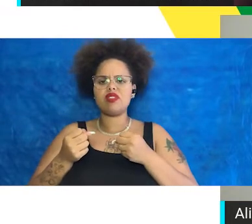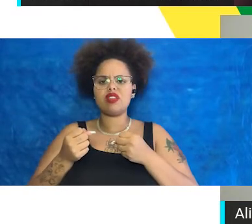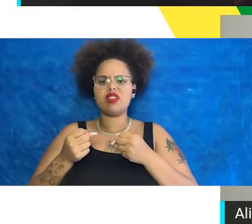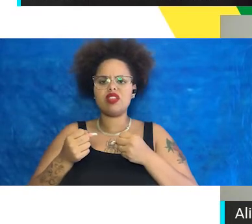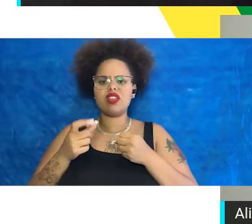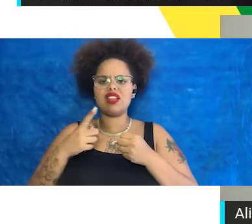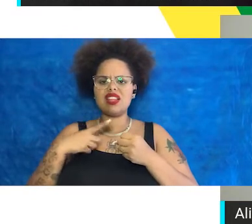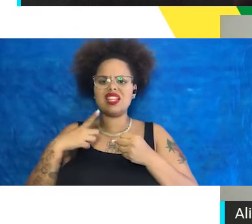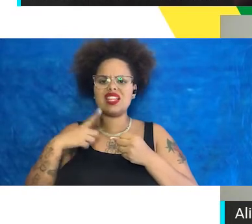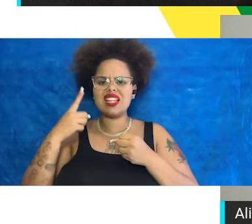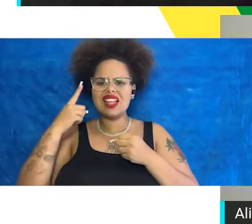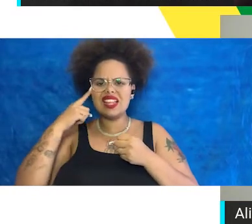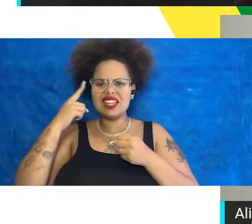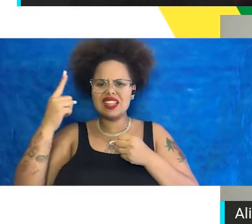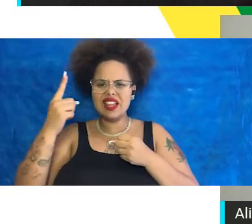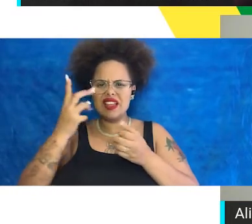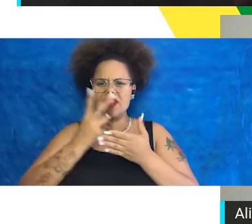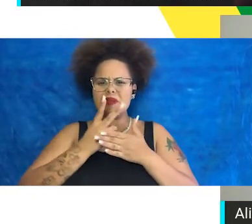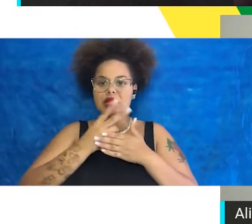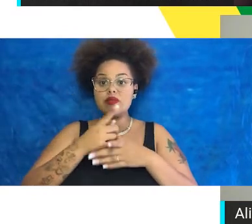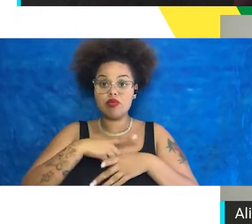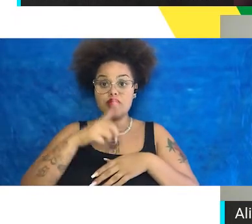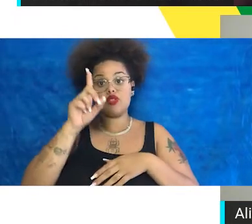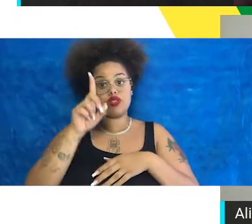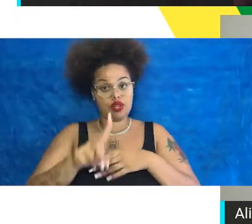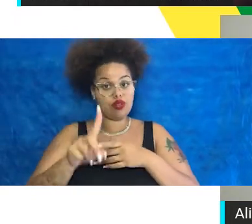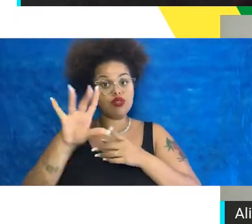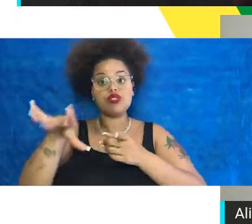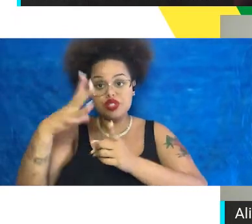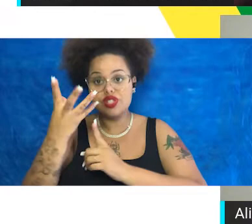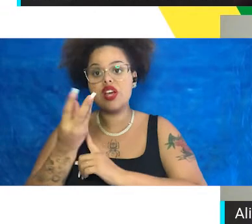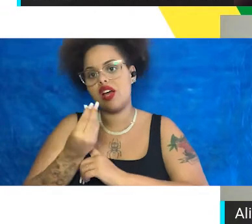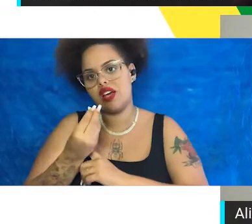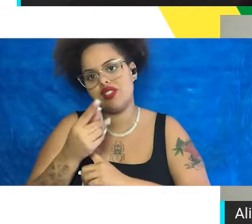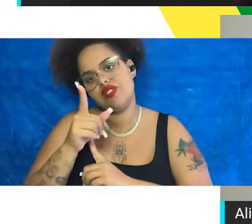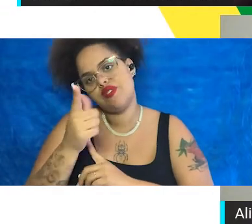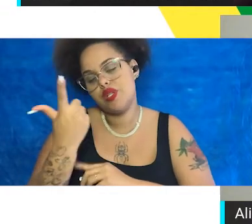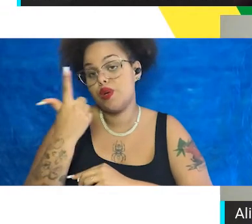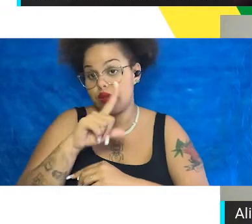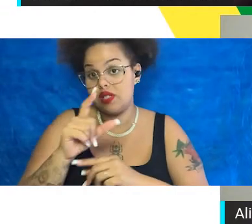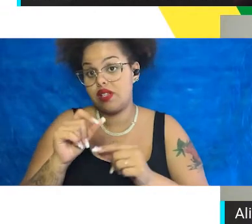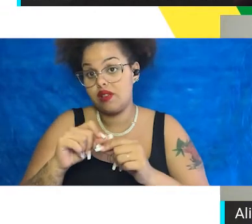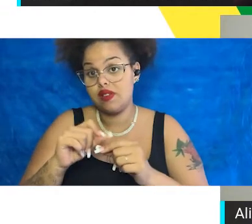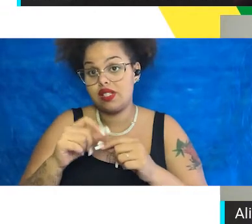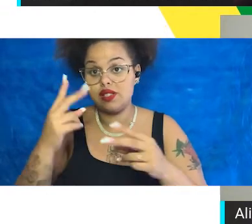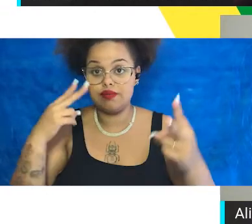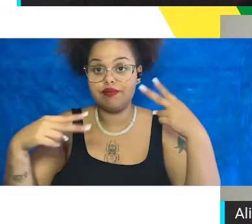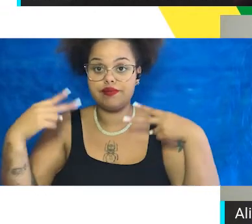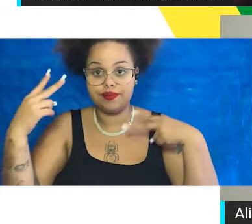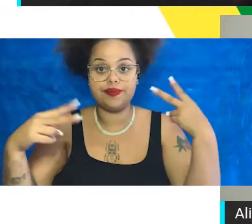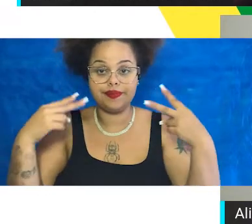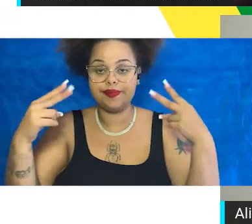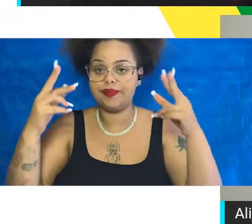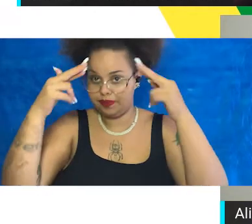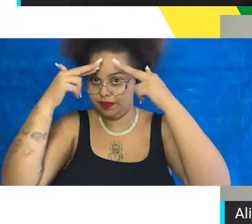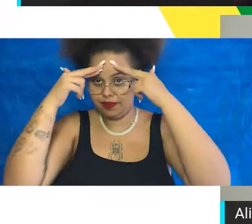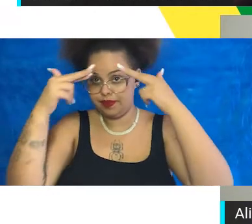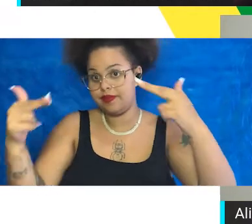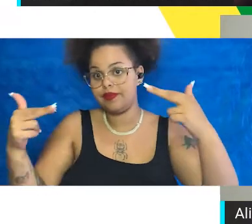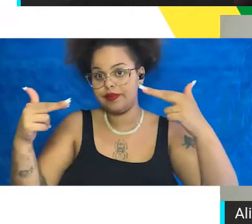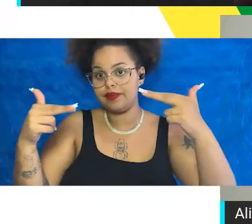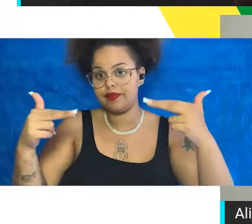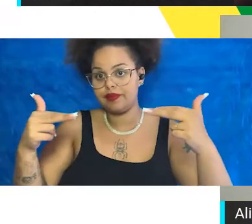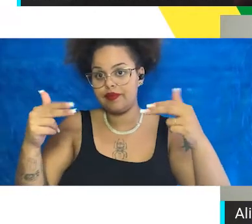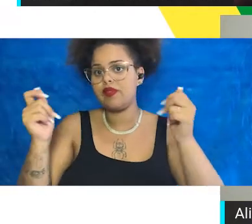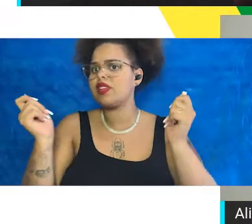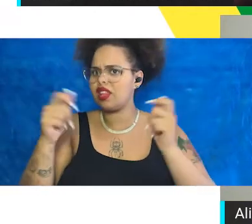menos ter ideia de que mesmo não tendo um diretor de arte, você consiga fazer esteticamente isso, né? E respeitar